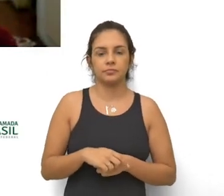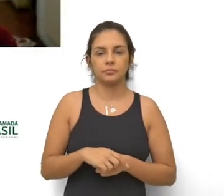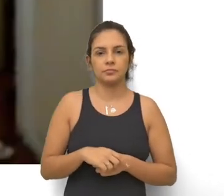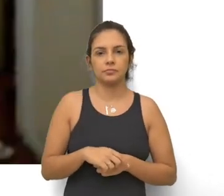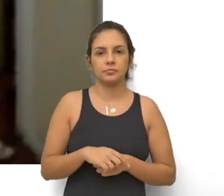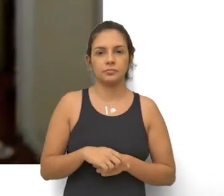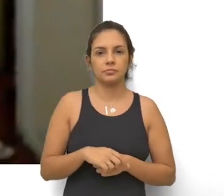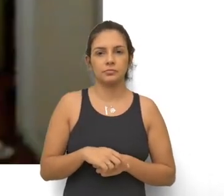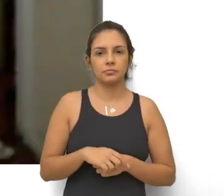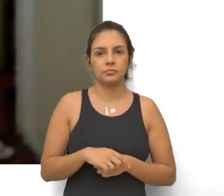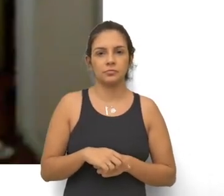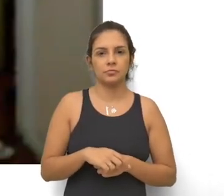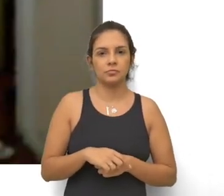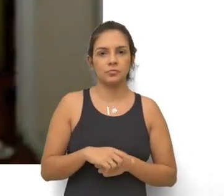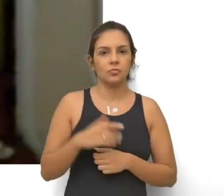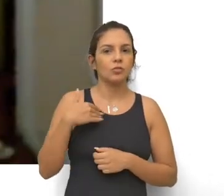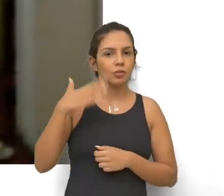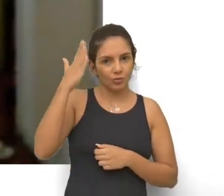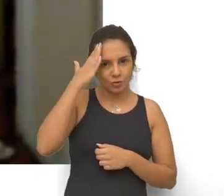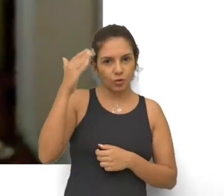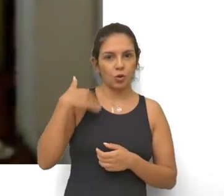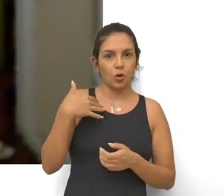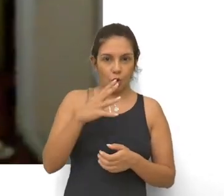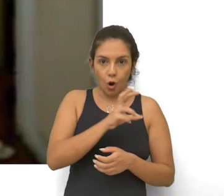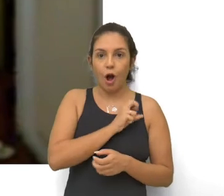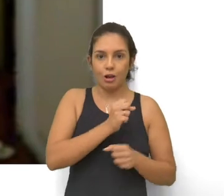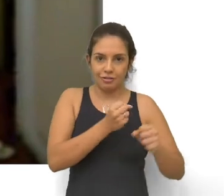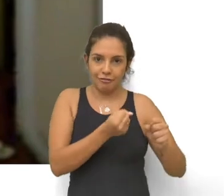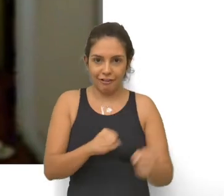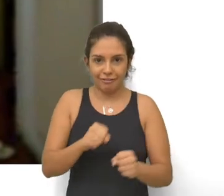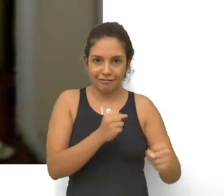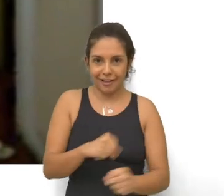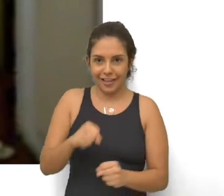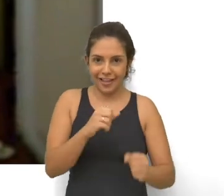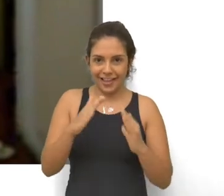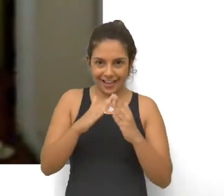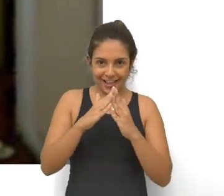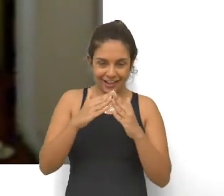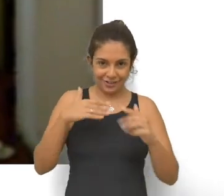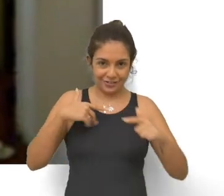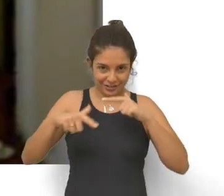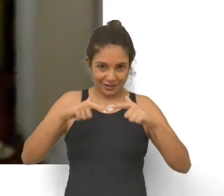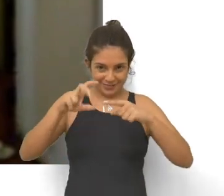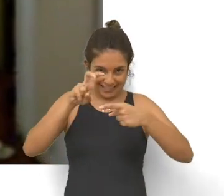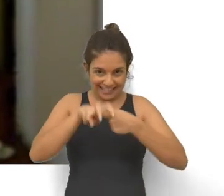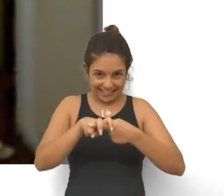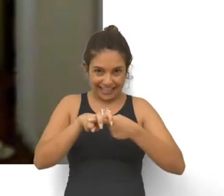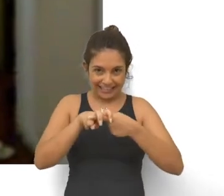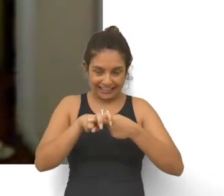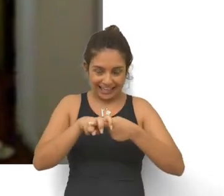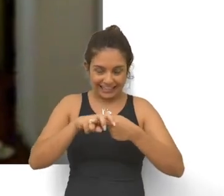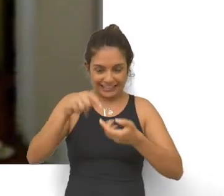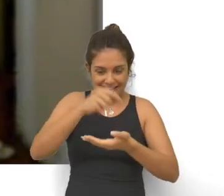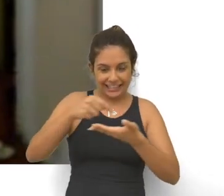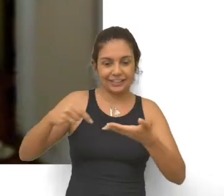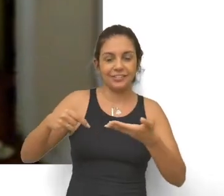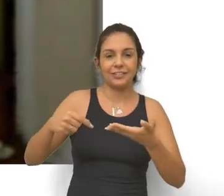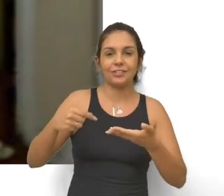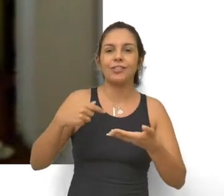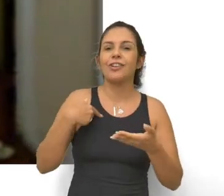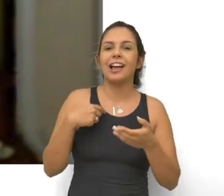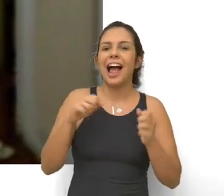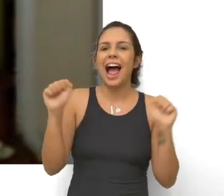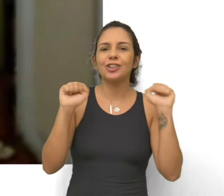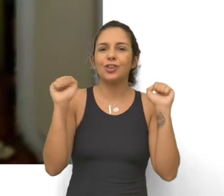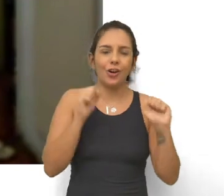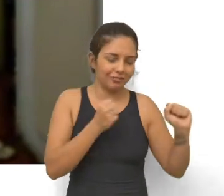aí, você não sabe como eu gosto de pegar uma vassoura. Talvez porque eu trabalho o dia inteiro sentada, ou atendendo, ou escrevendo, né? Eu varro